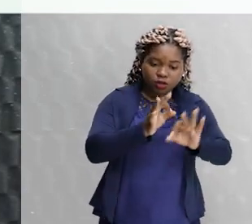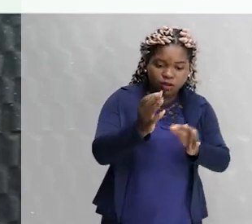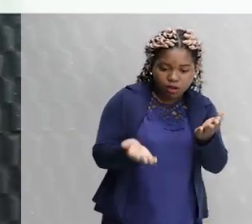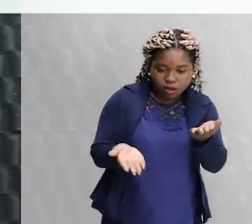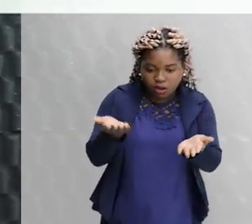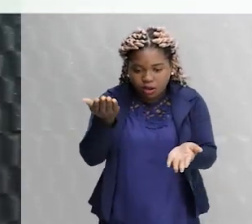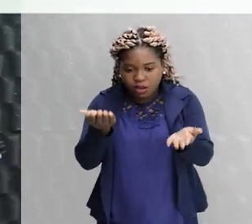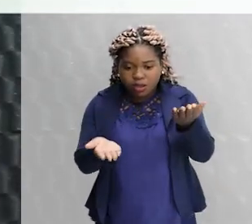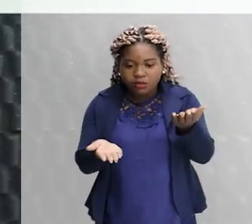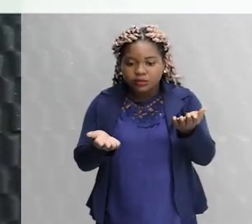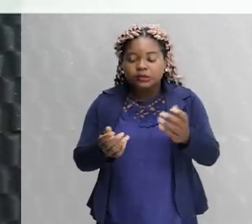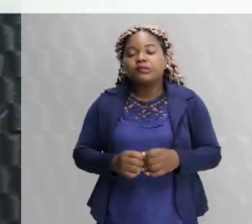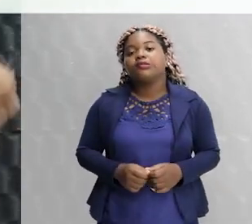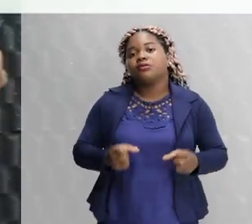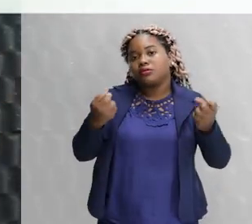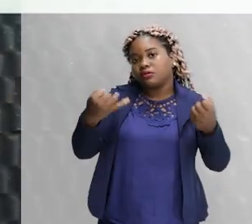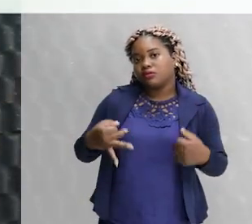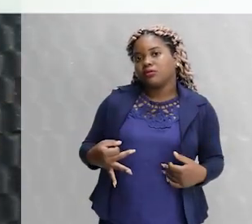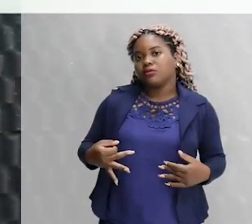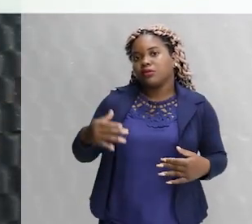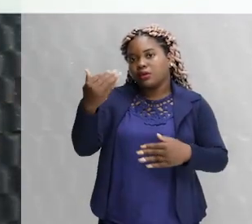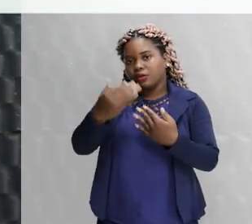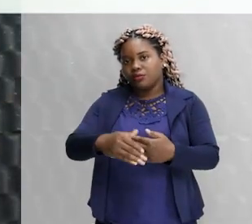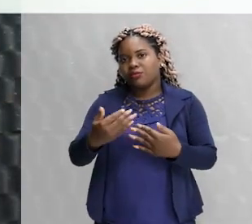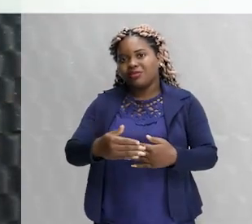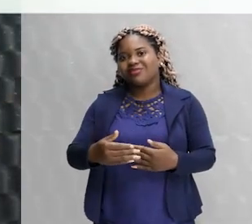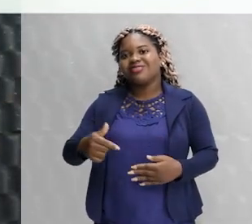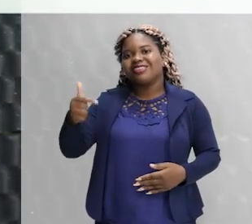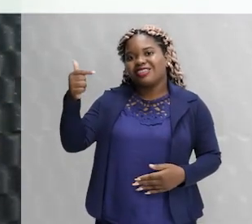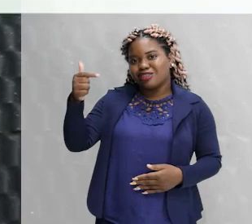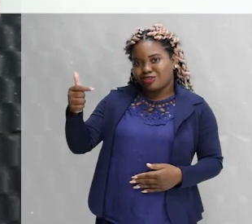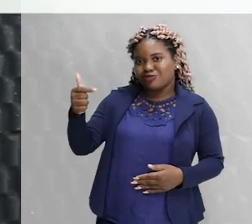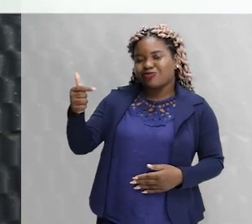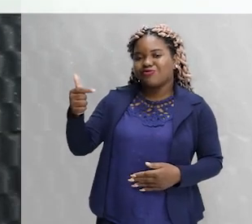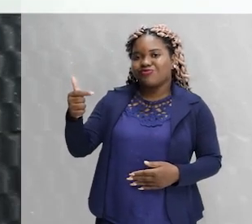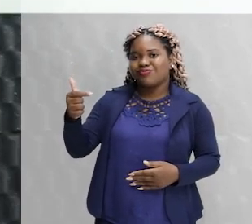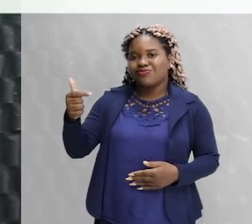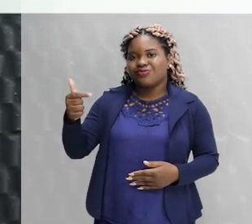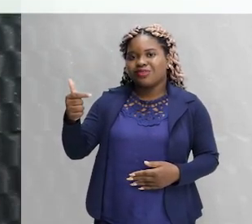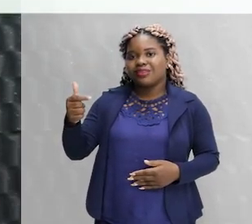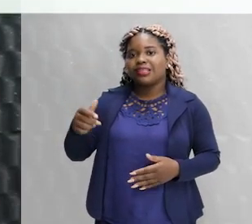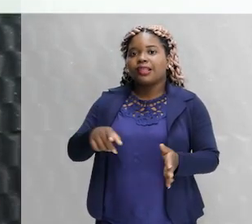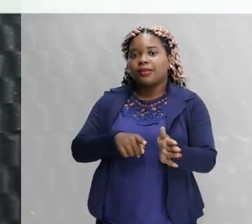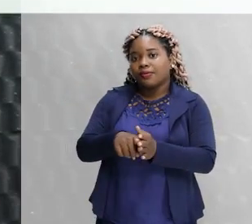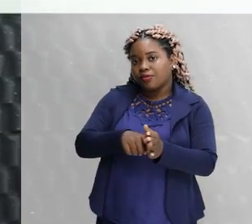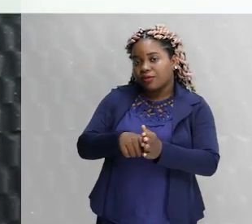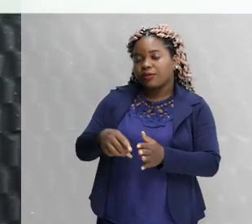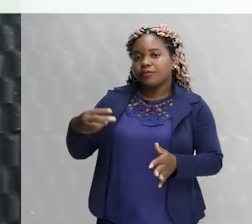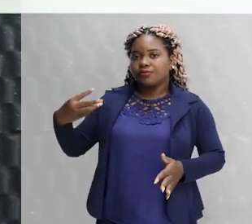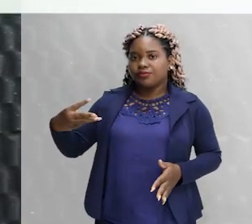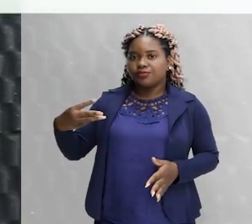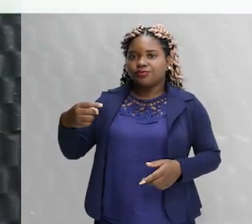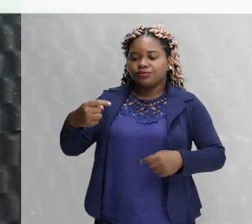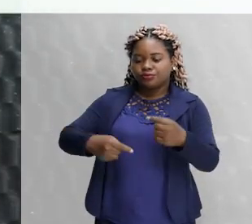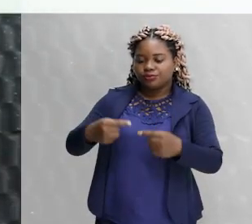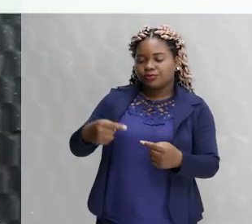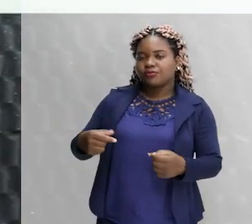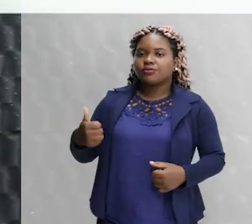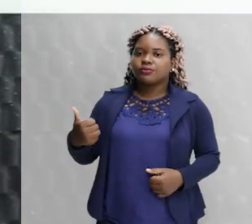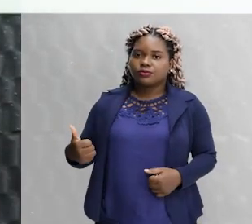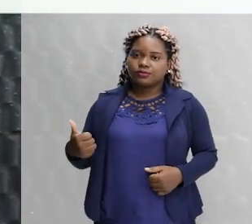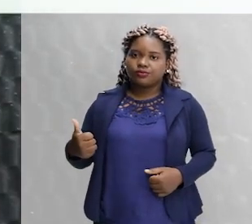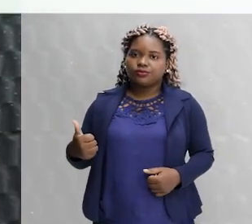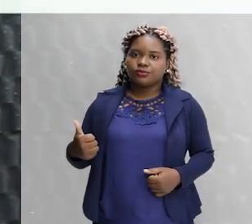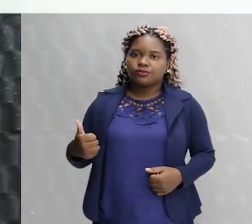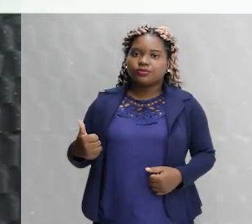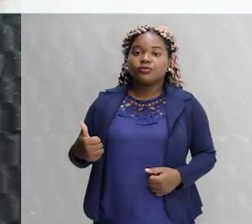que a prova vai ter um peso 2, que a pesquisa vai ter um peso 3, que o debate vai ter um peso 1, e que